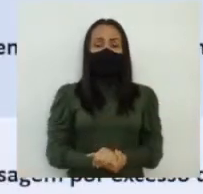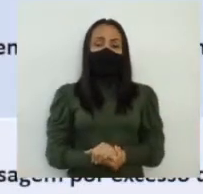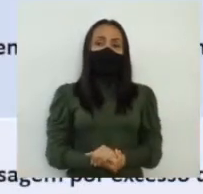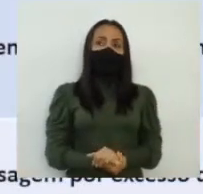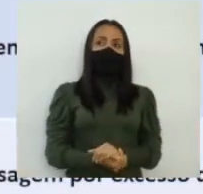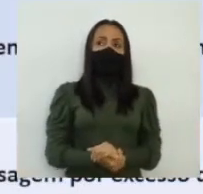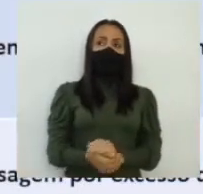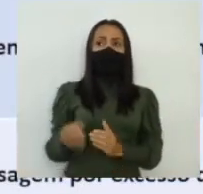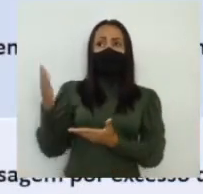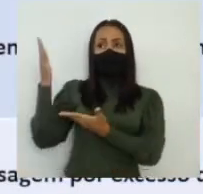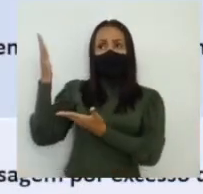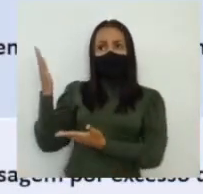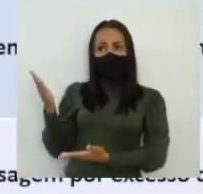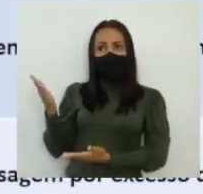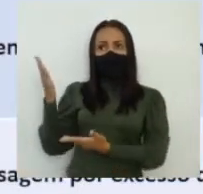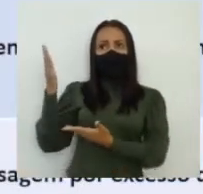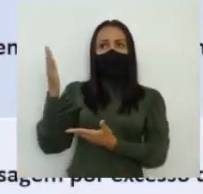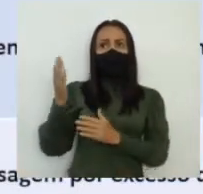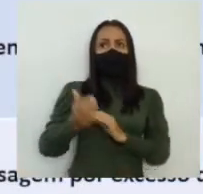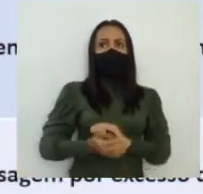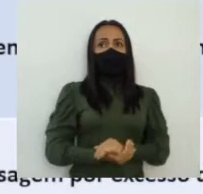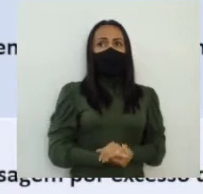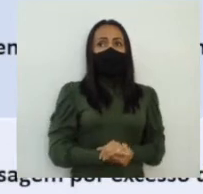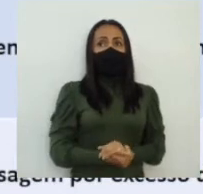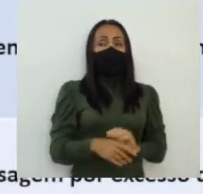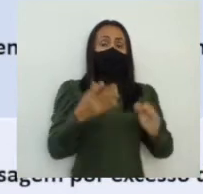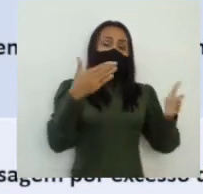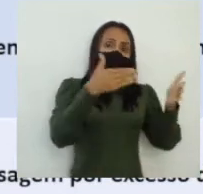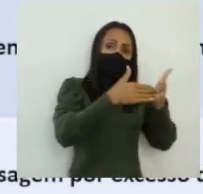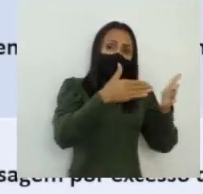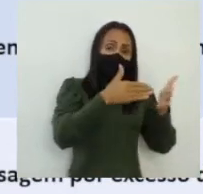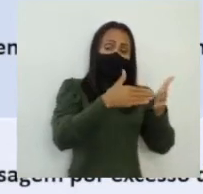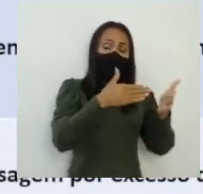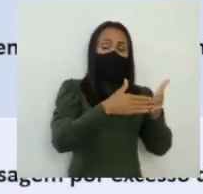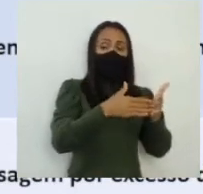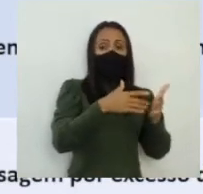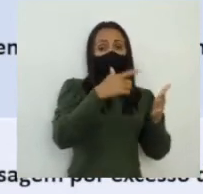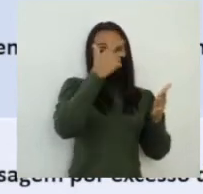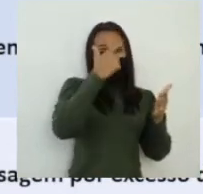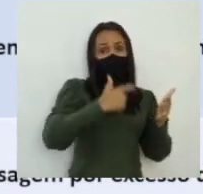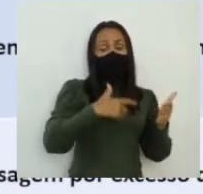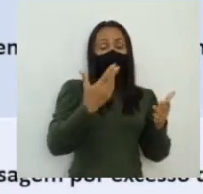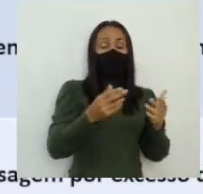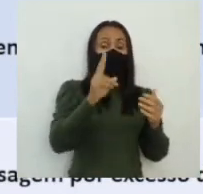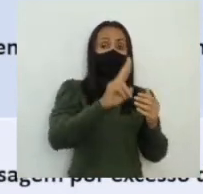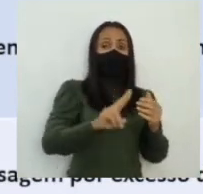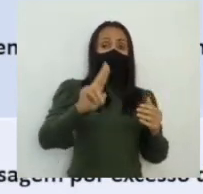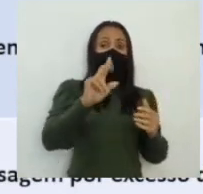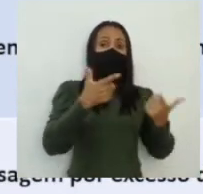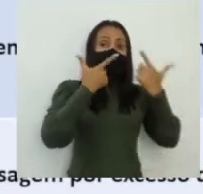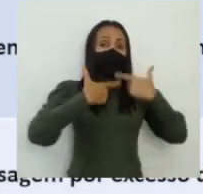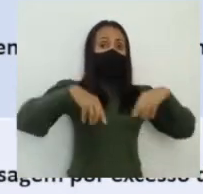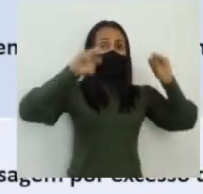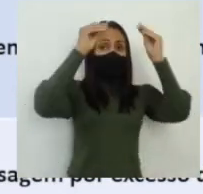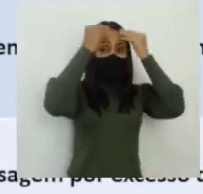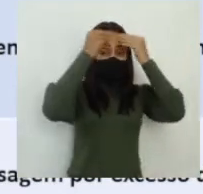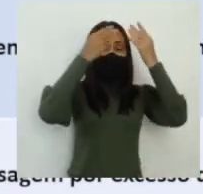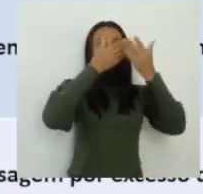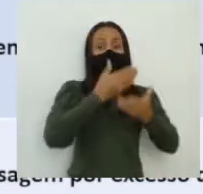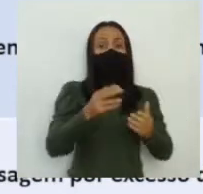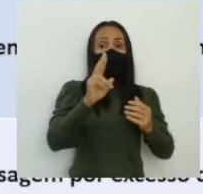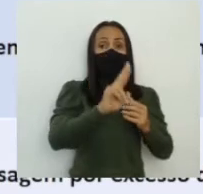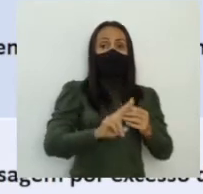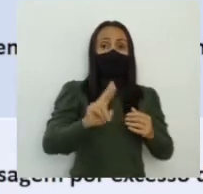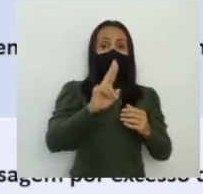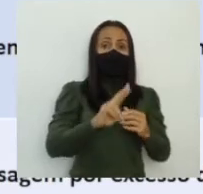essas diferenças. Então, assim, as barreiras do emissor, a gente vai ver o uso da linguagem e símbolos inadequados. Então, lá